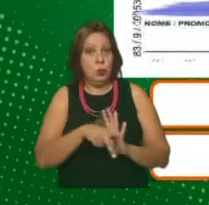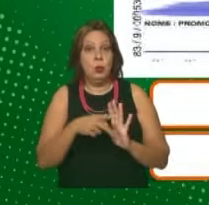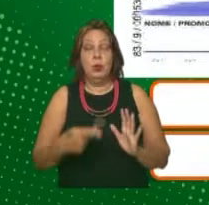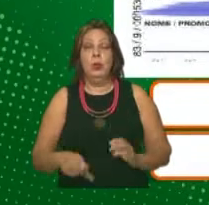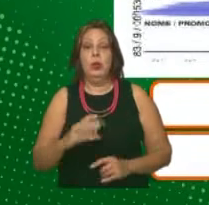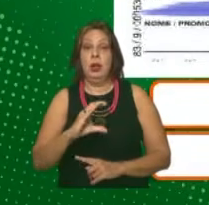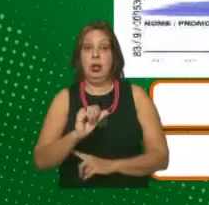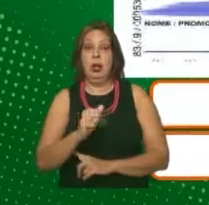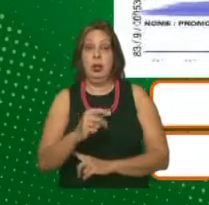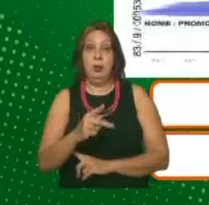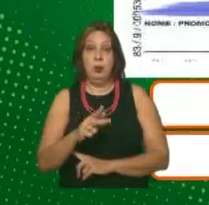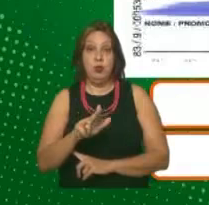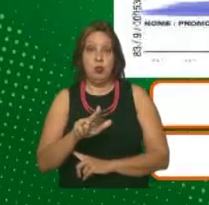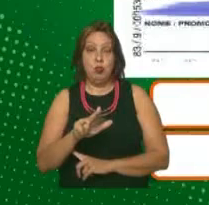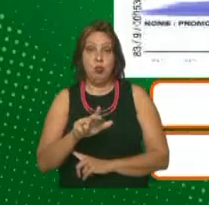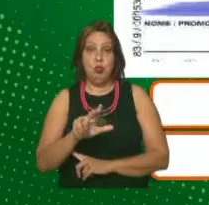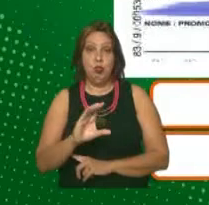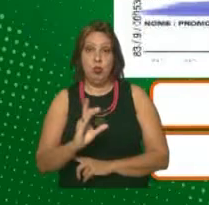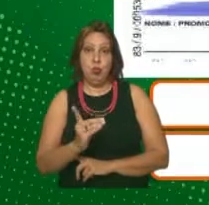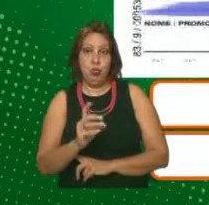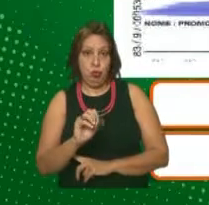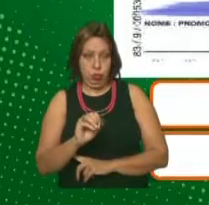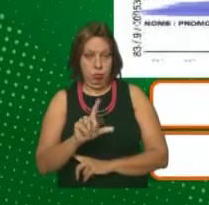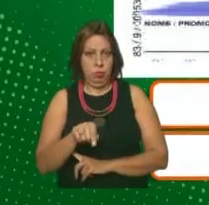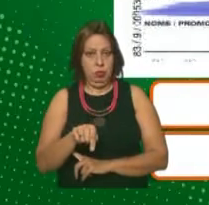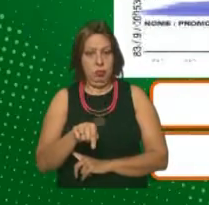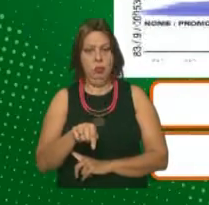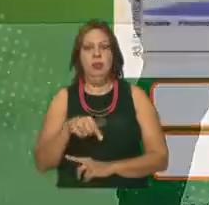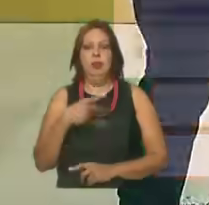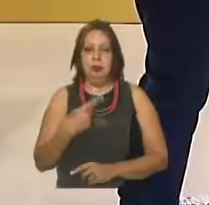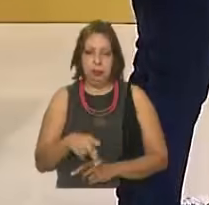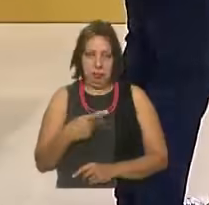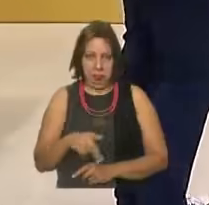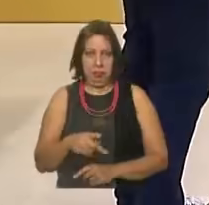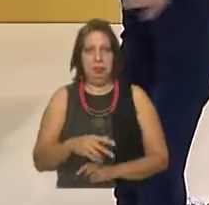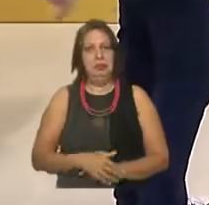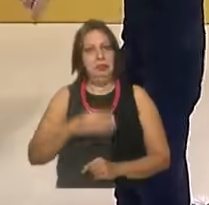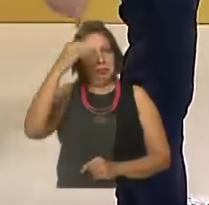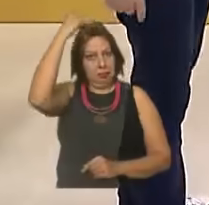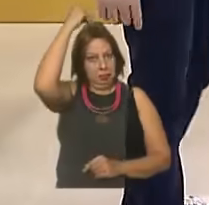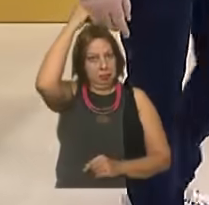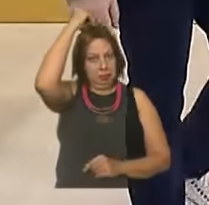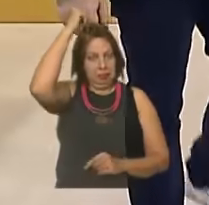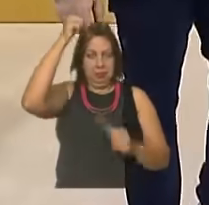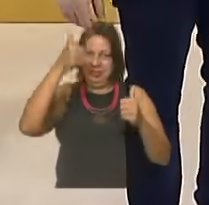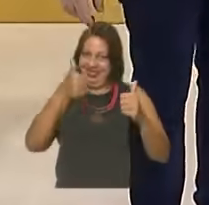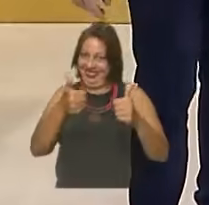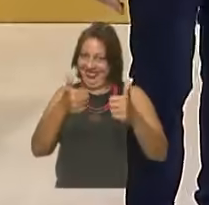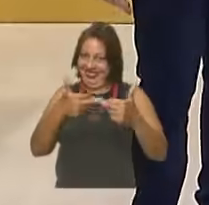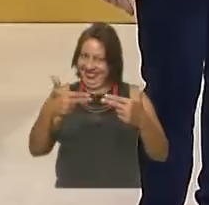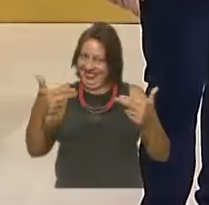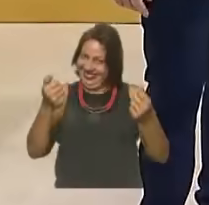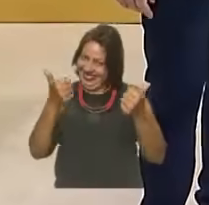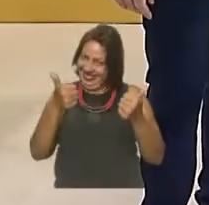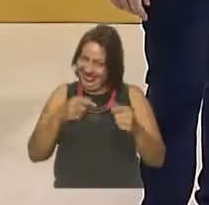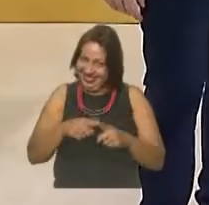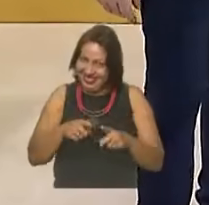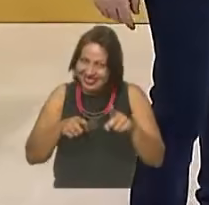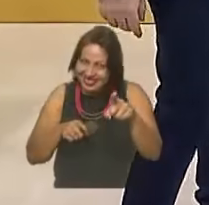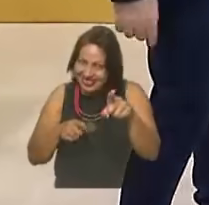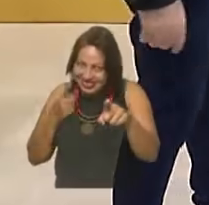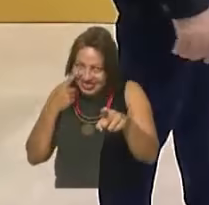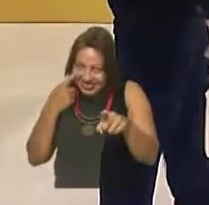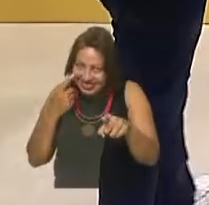Capucho. Ana Cristina e Fiamma foram os pés quentes aí da regional São Cristóvão. Ê, coisa boa! Será que é você agora? Vamos